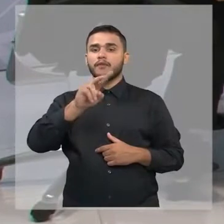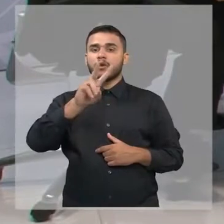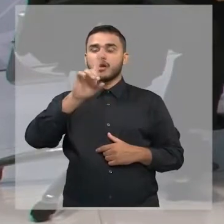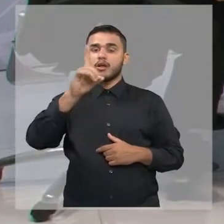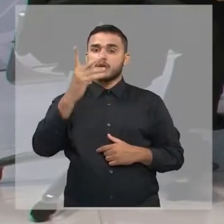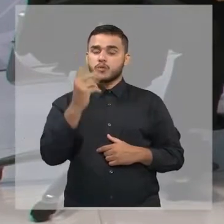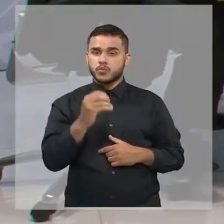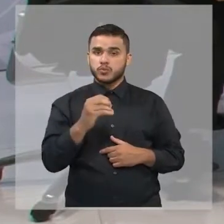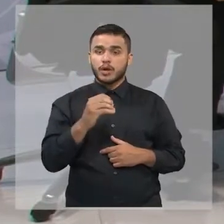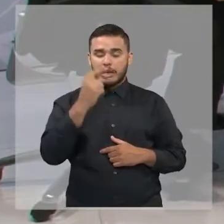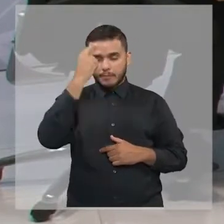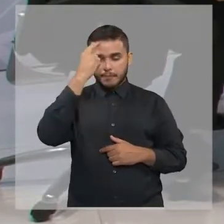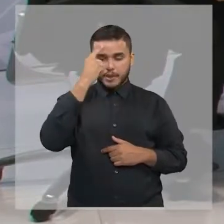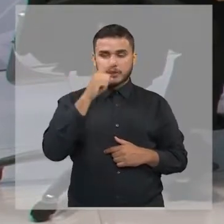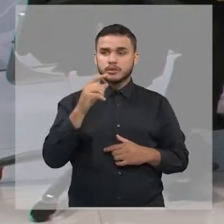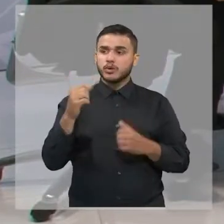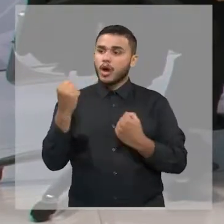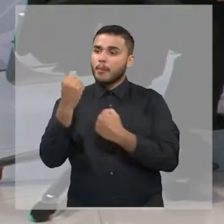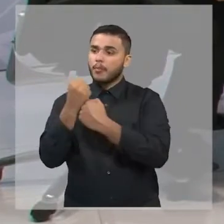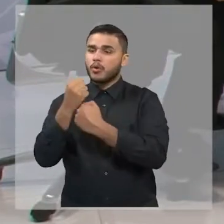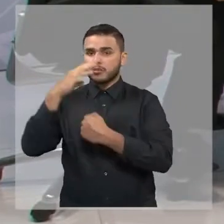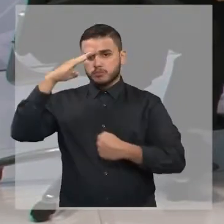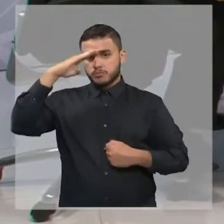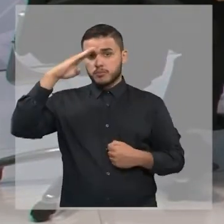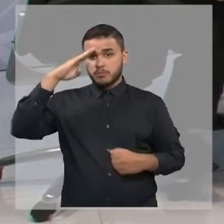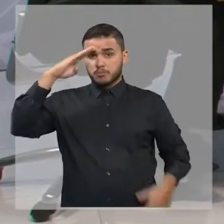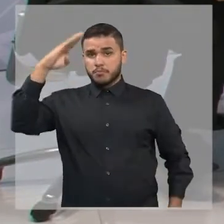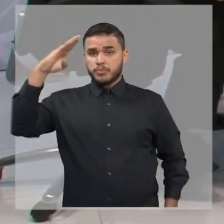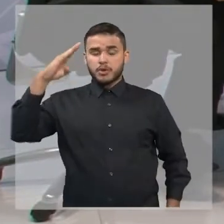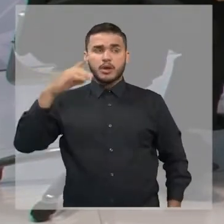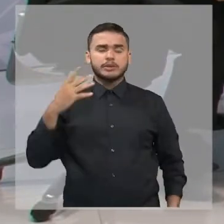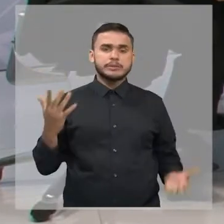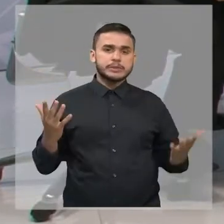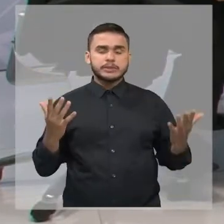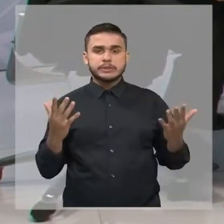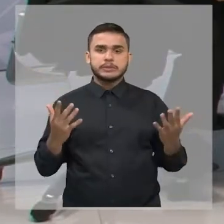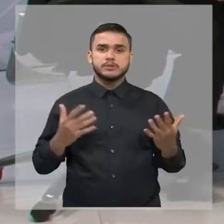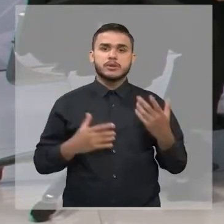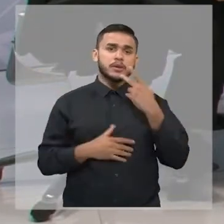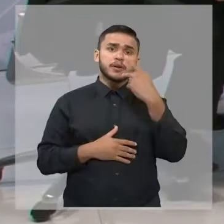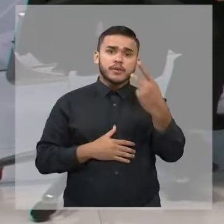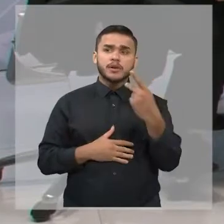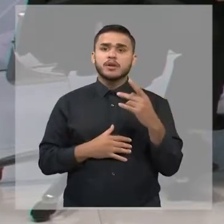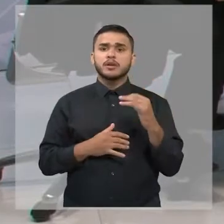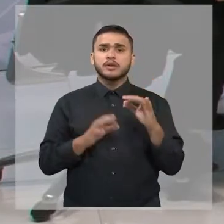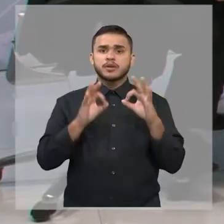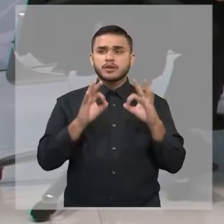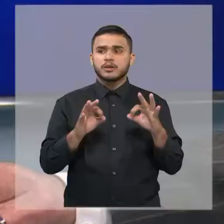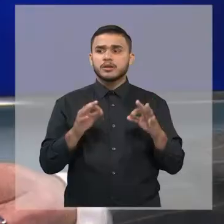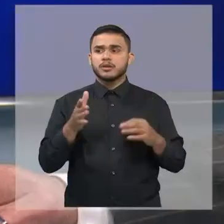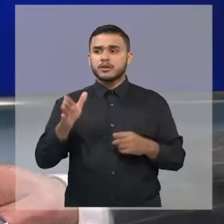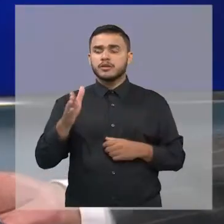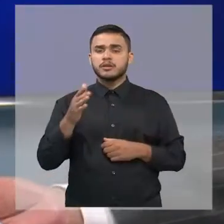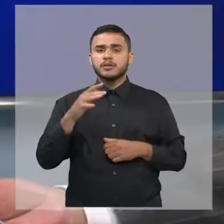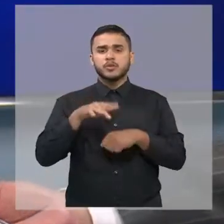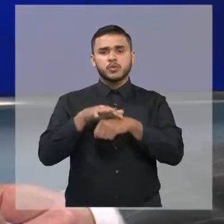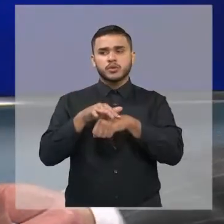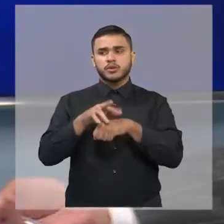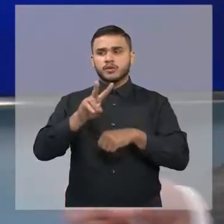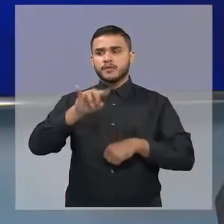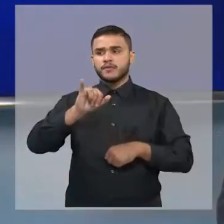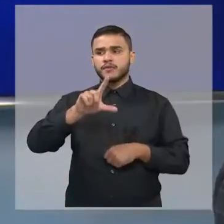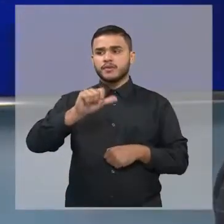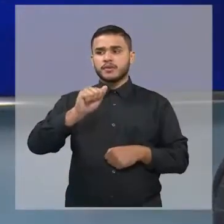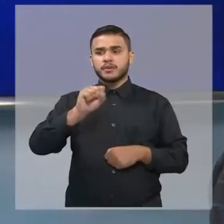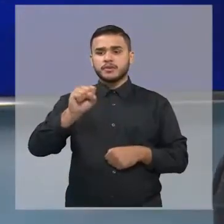foi elogiar as críticas do Olavo de Carvalho, que chegou inclusive a falar da doença do general Vilas Boas, quer dizer,